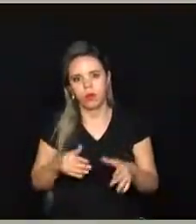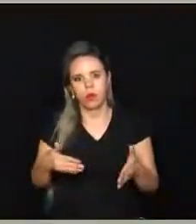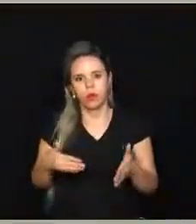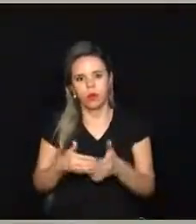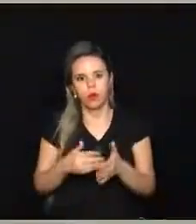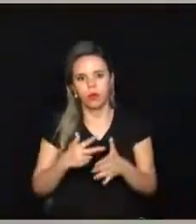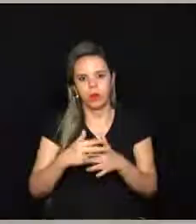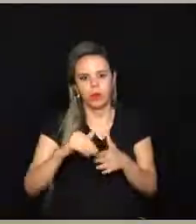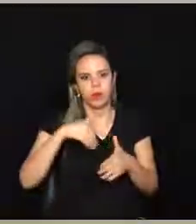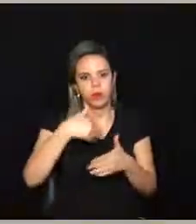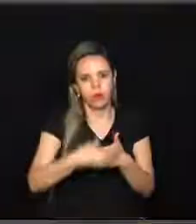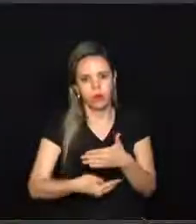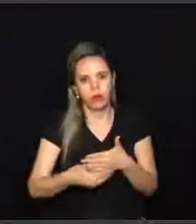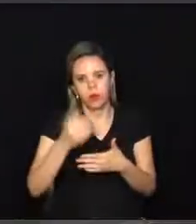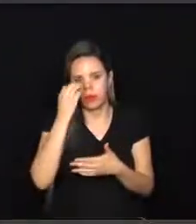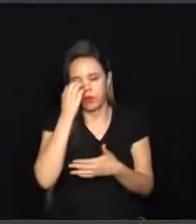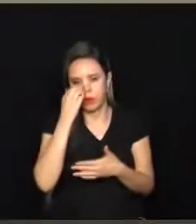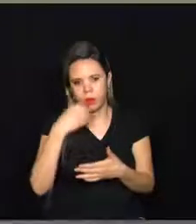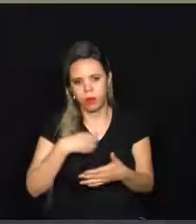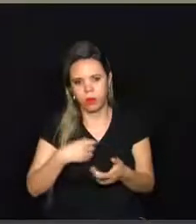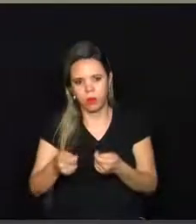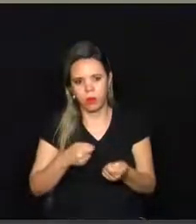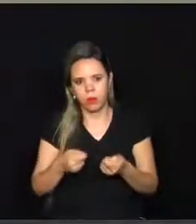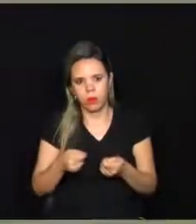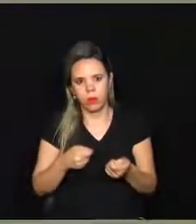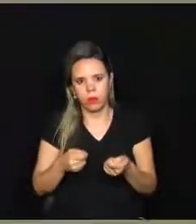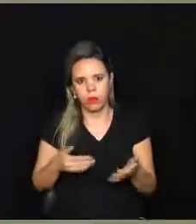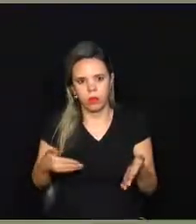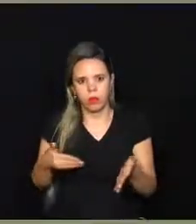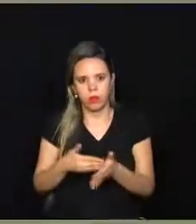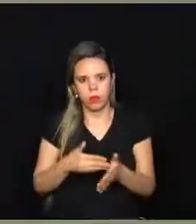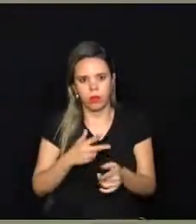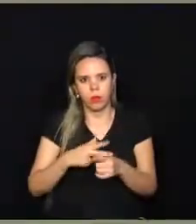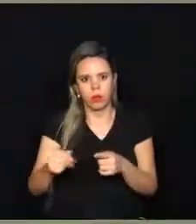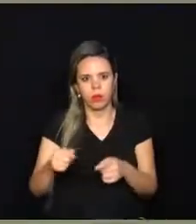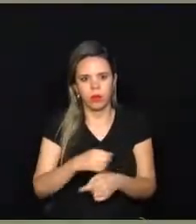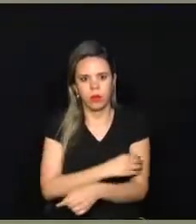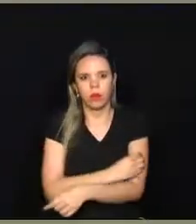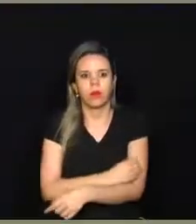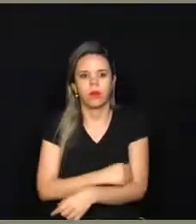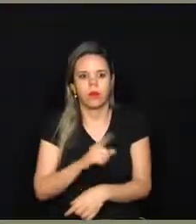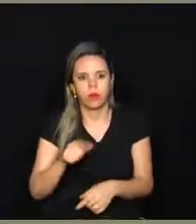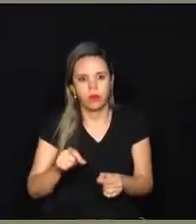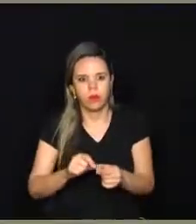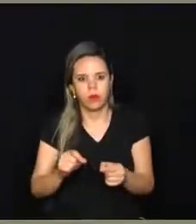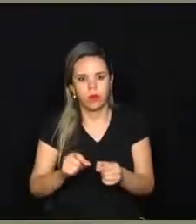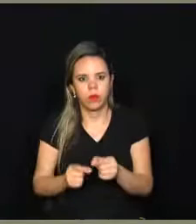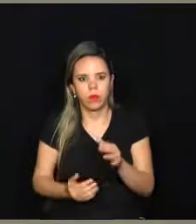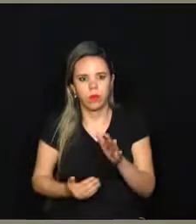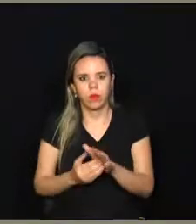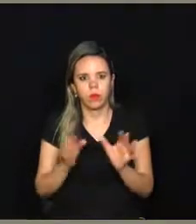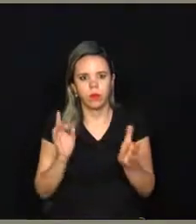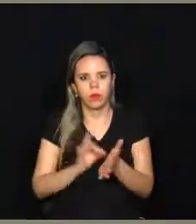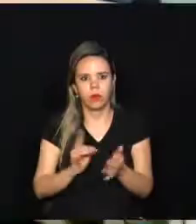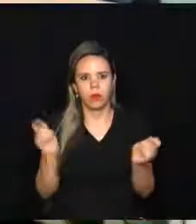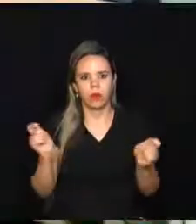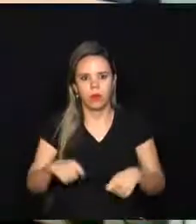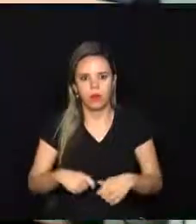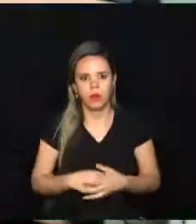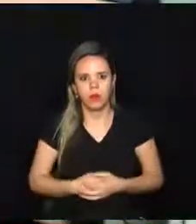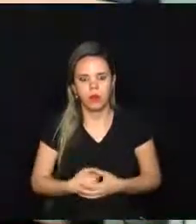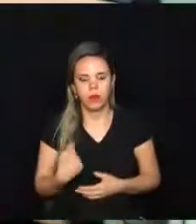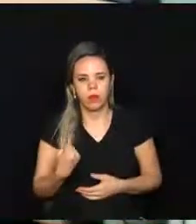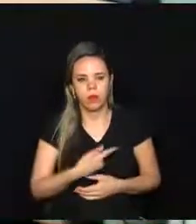serem ultrapassados. O modo de lidar com esses obstáculos, passando de um ponto ao outro, deve ser o mais eficiente possível.